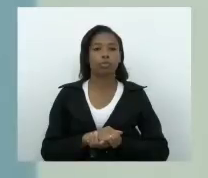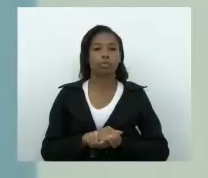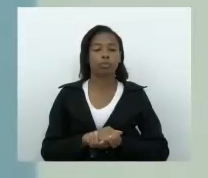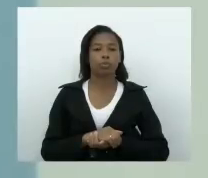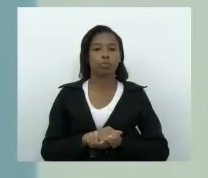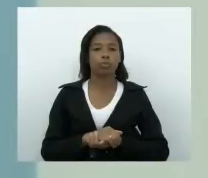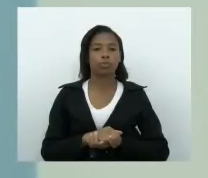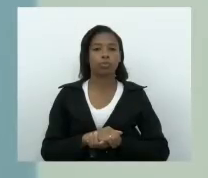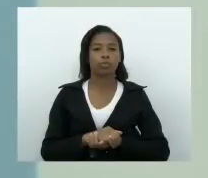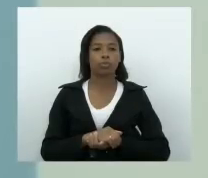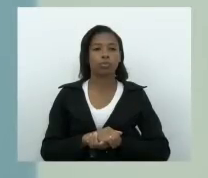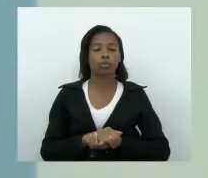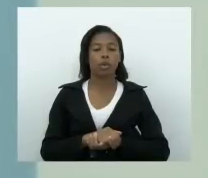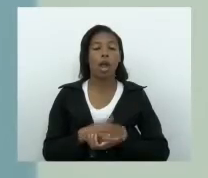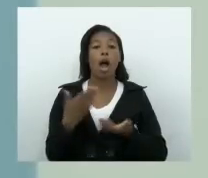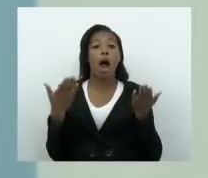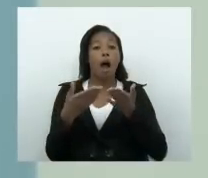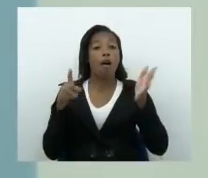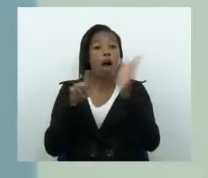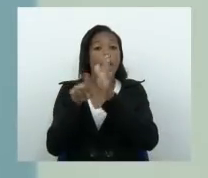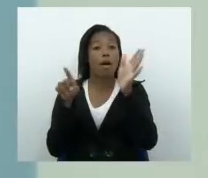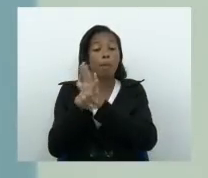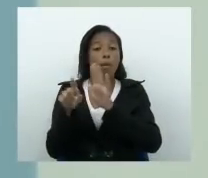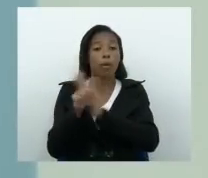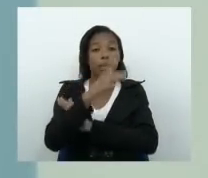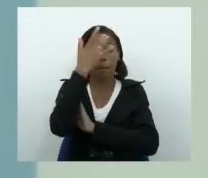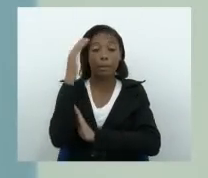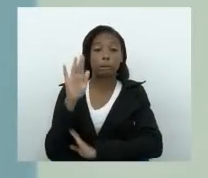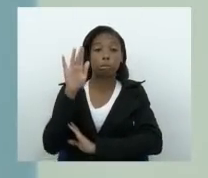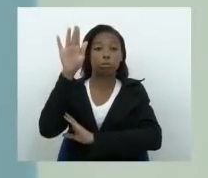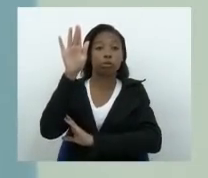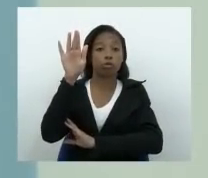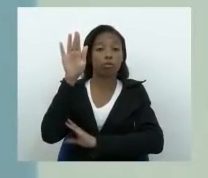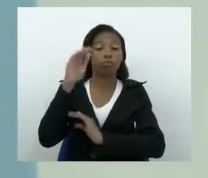Metropolitana, perguntará para o candidato